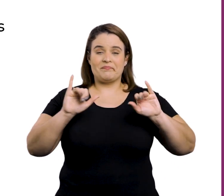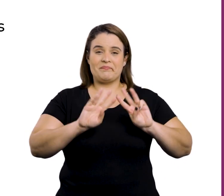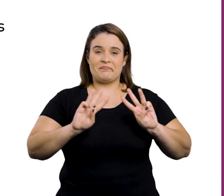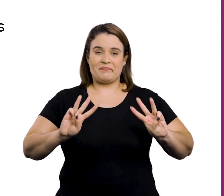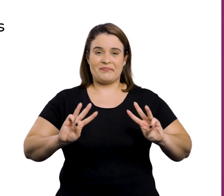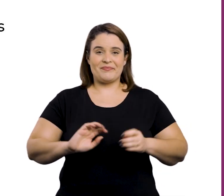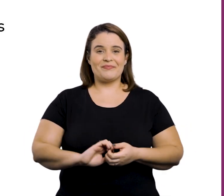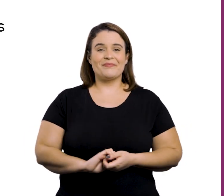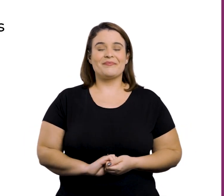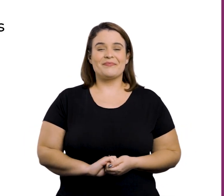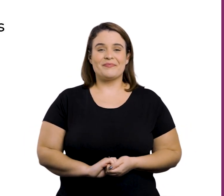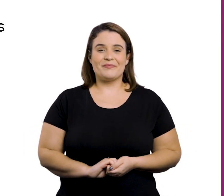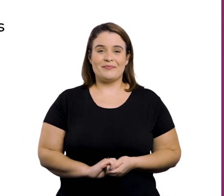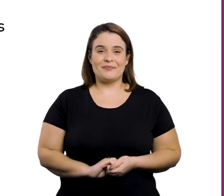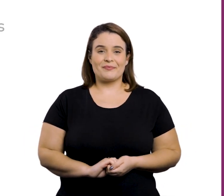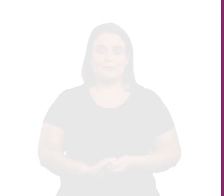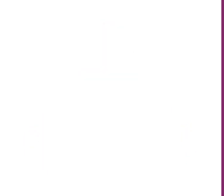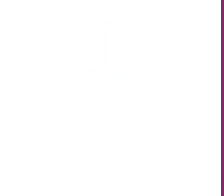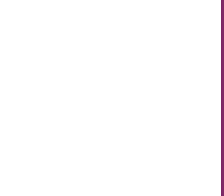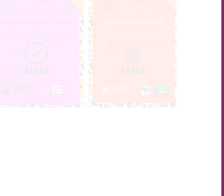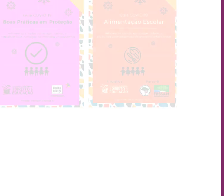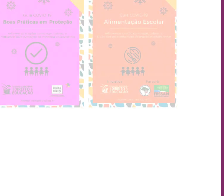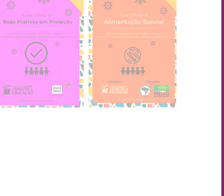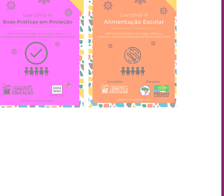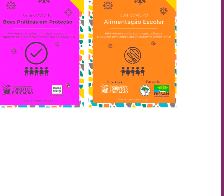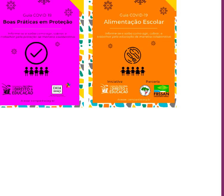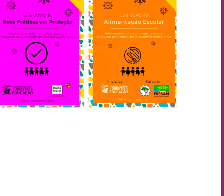que publicamos no site da campanha.